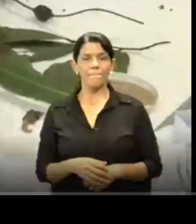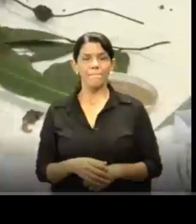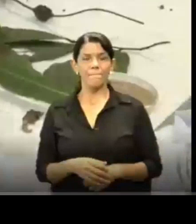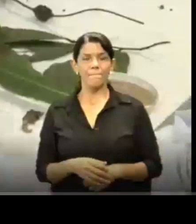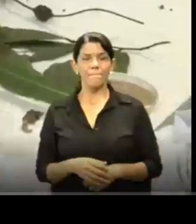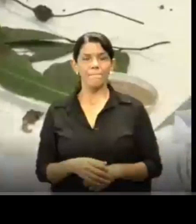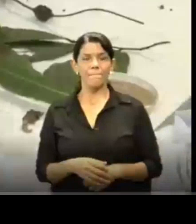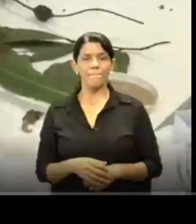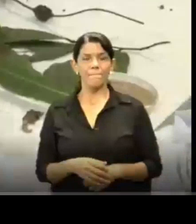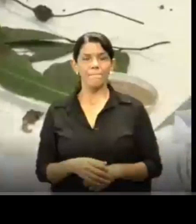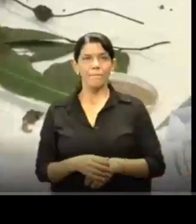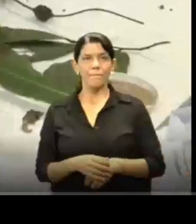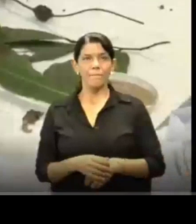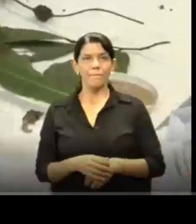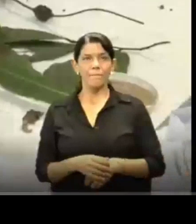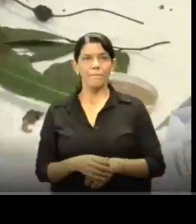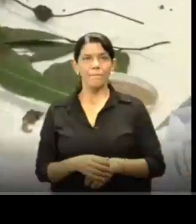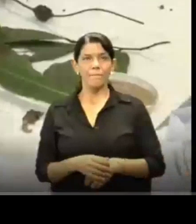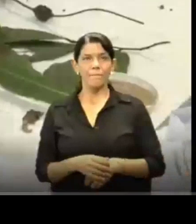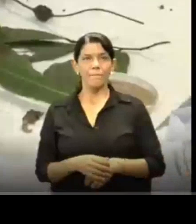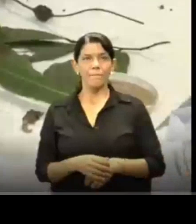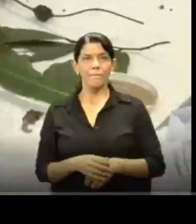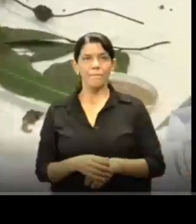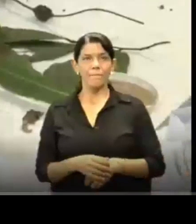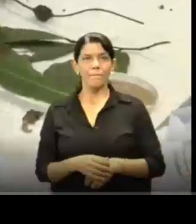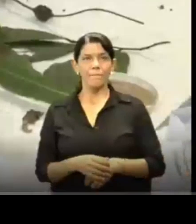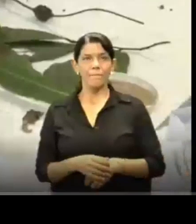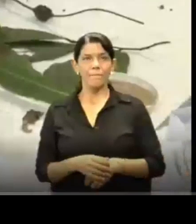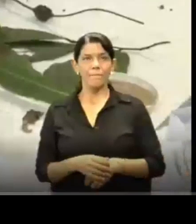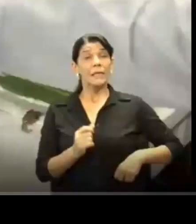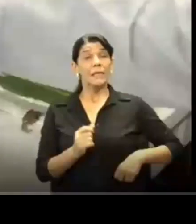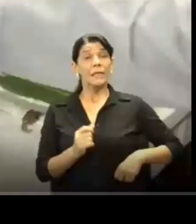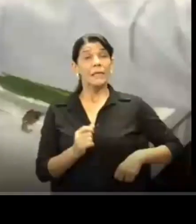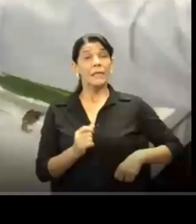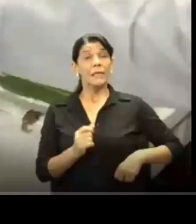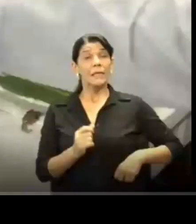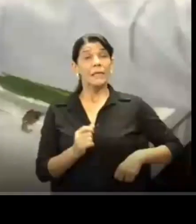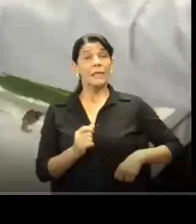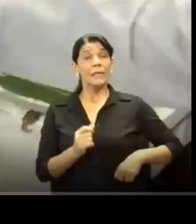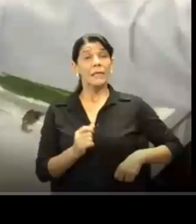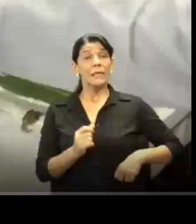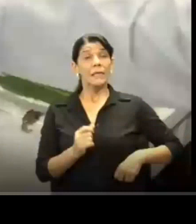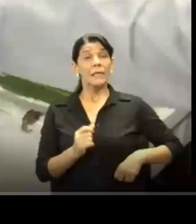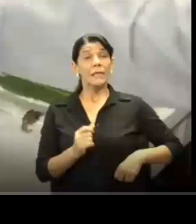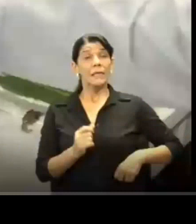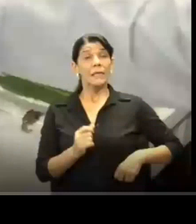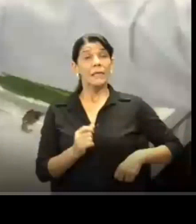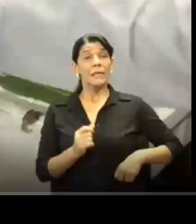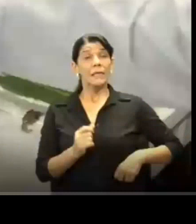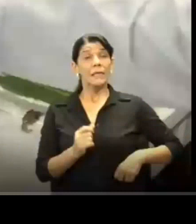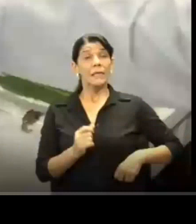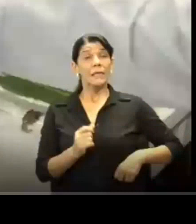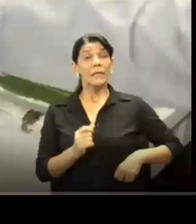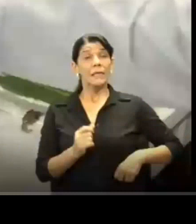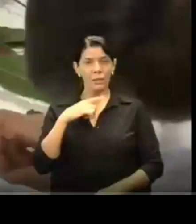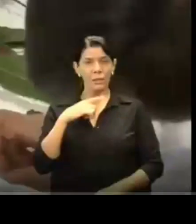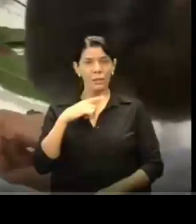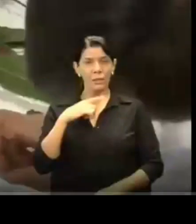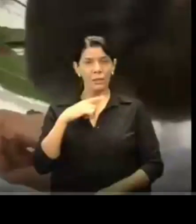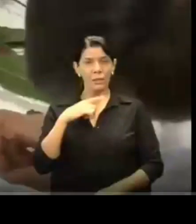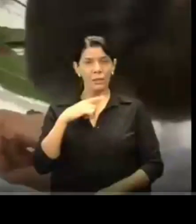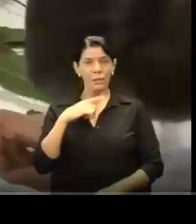através da lupa, né? É semelhante a um microscópio, né? Tem as estruturas